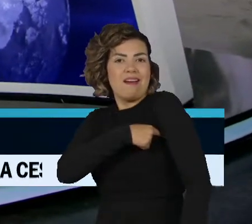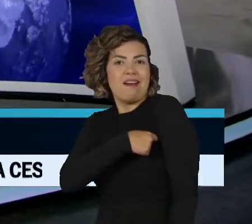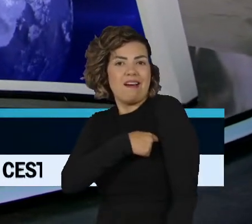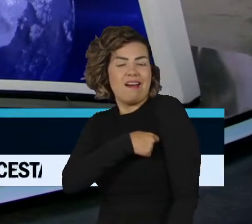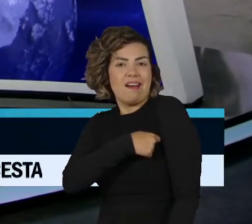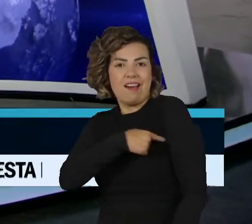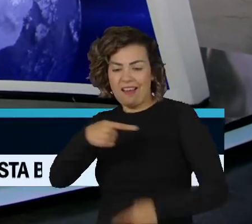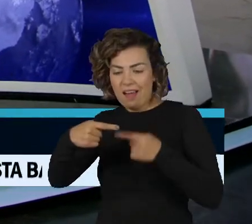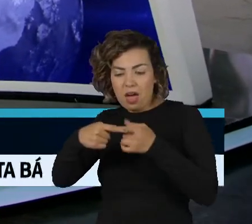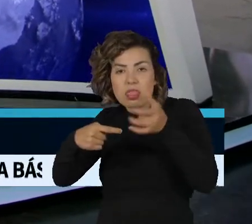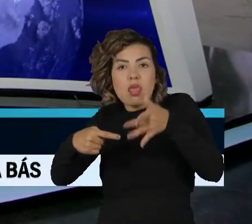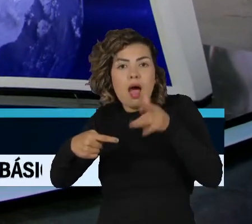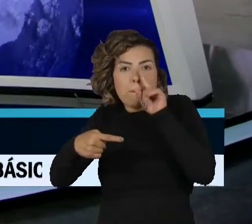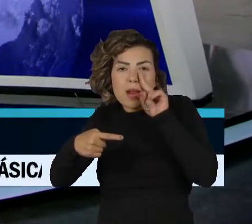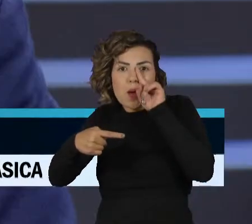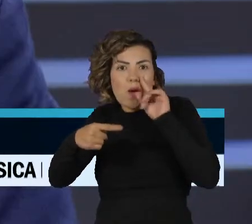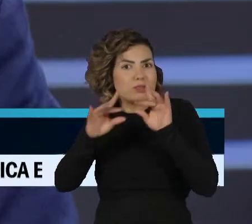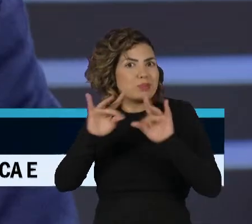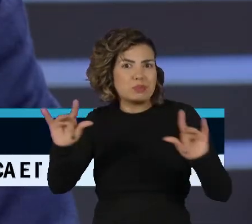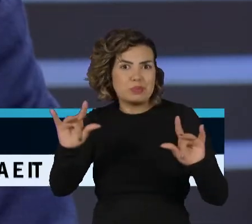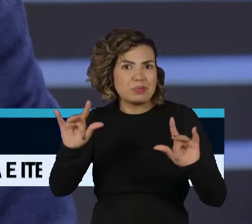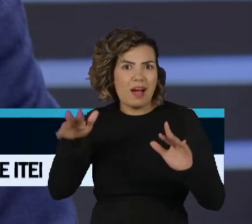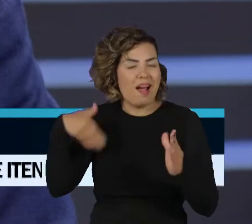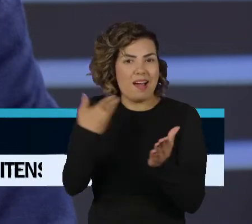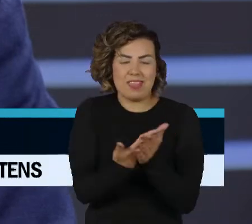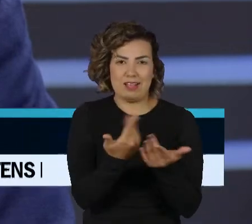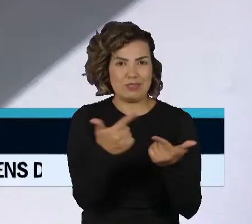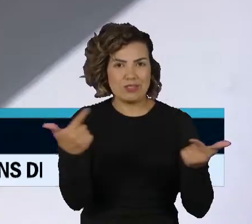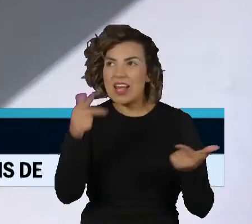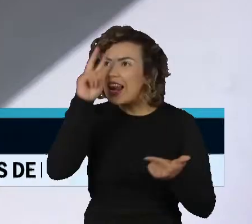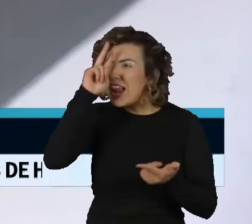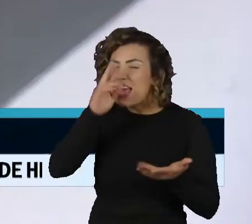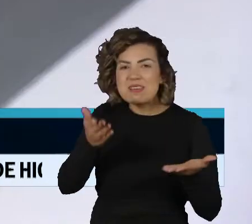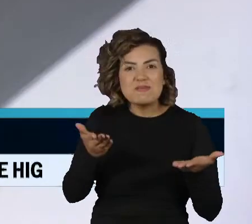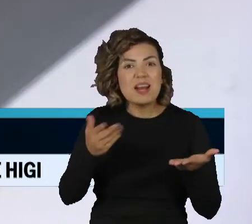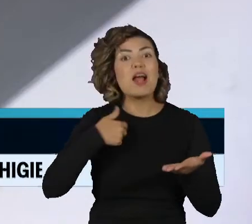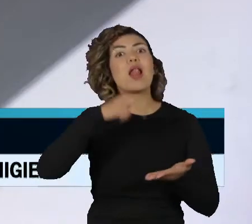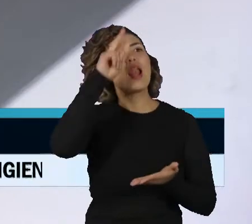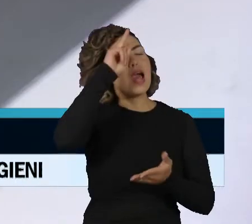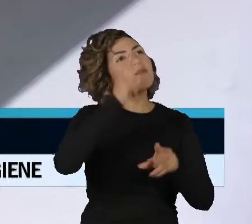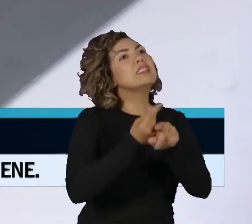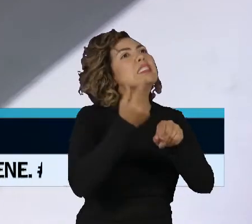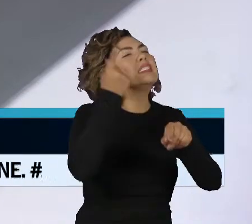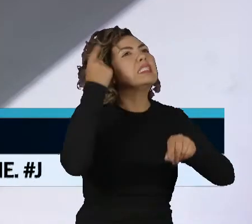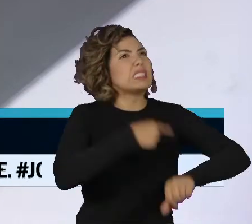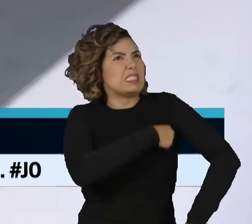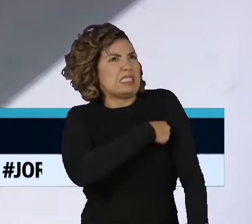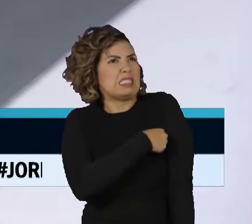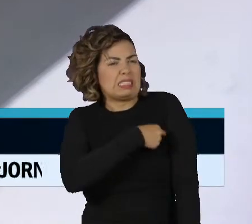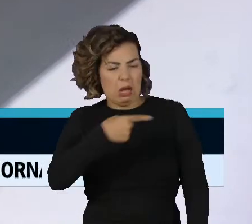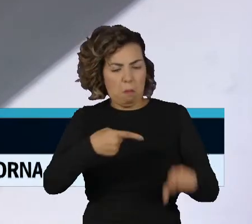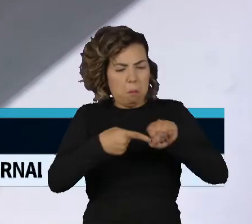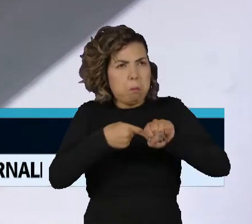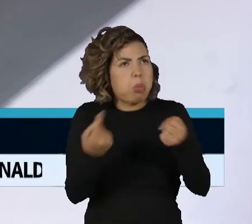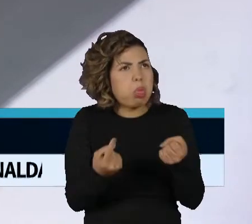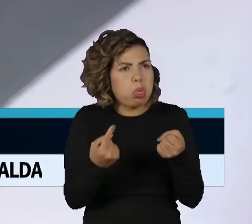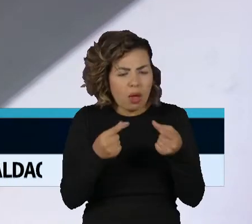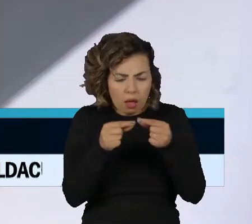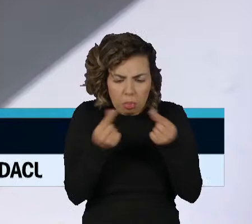idade, né? Mas nós, eu e o Gessner, brincava com o mercúrio, Eu lembra? lembro de ter visto quebrar e ver o Eu vi mercúrio o saindo. mercúrio, porque ele,